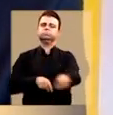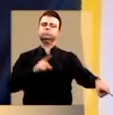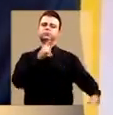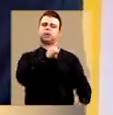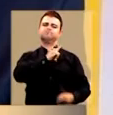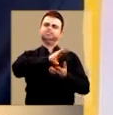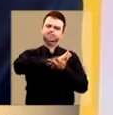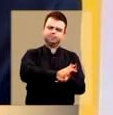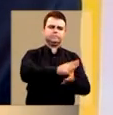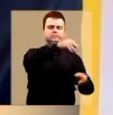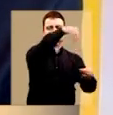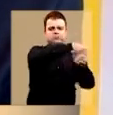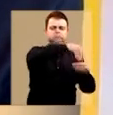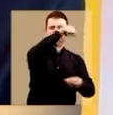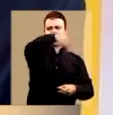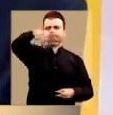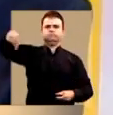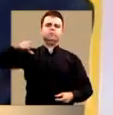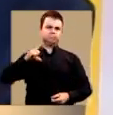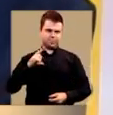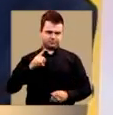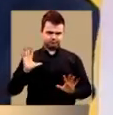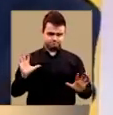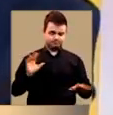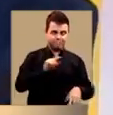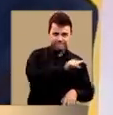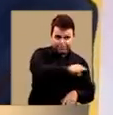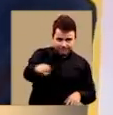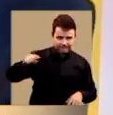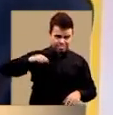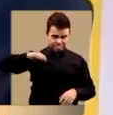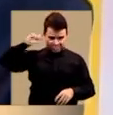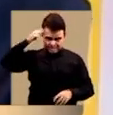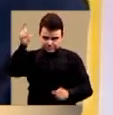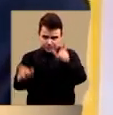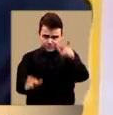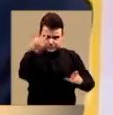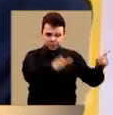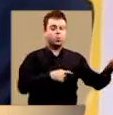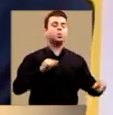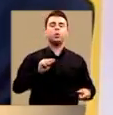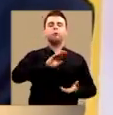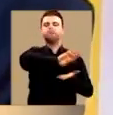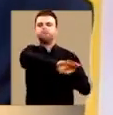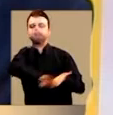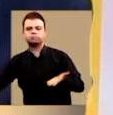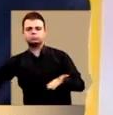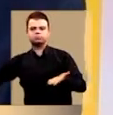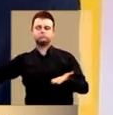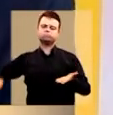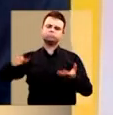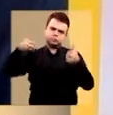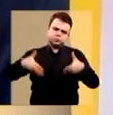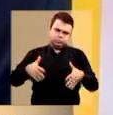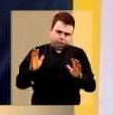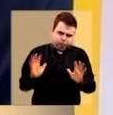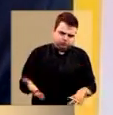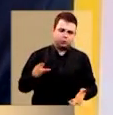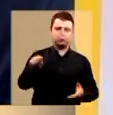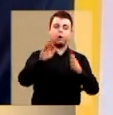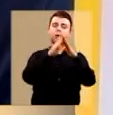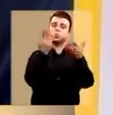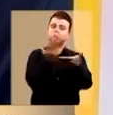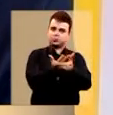racista está presente nessas instituições. E todas essas instituições, o negro passa por processos de exclusão. Nós acabamos de falar sobre a